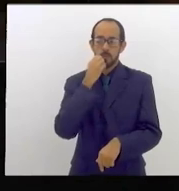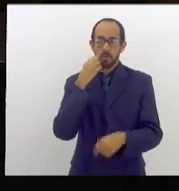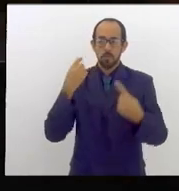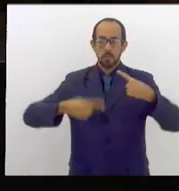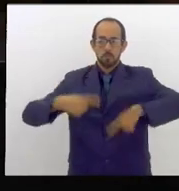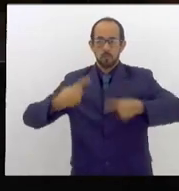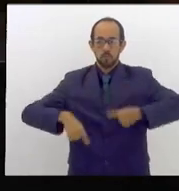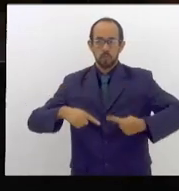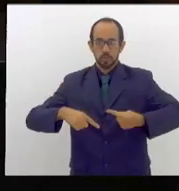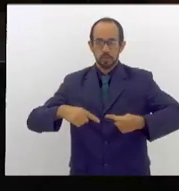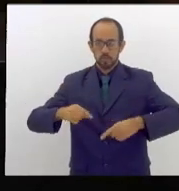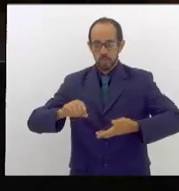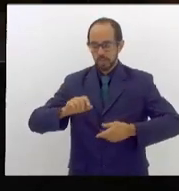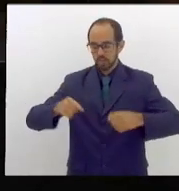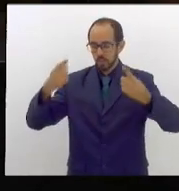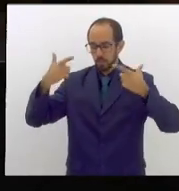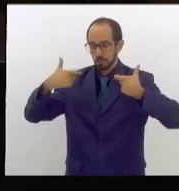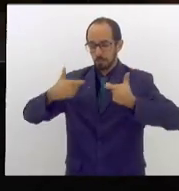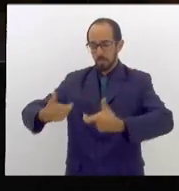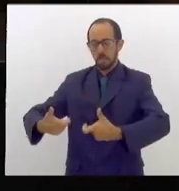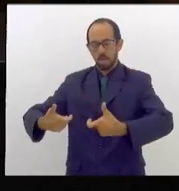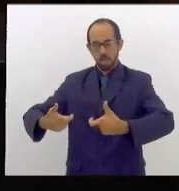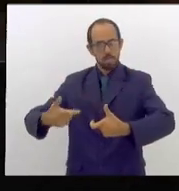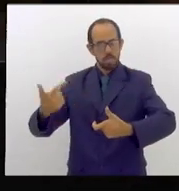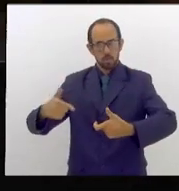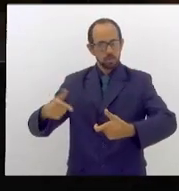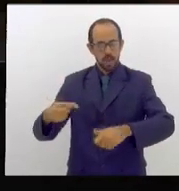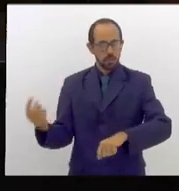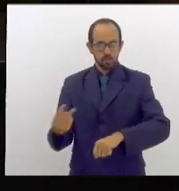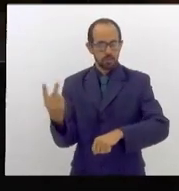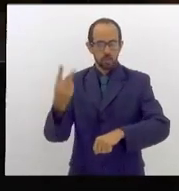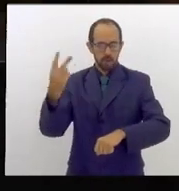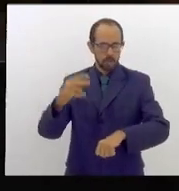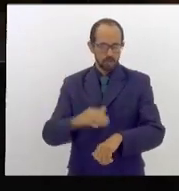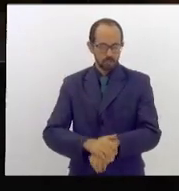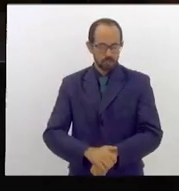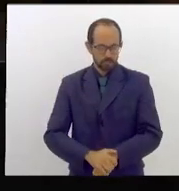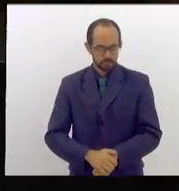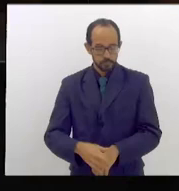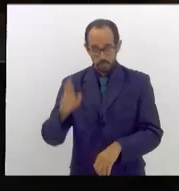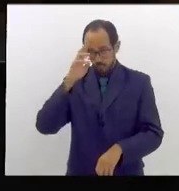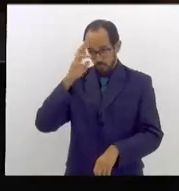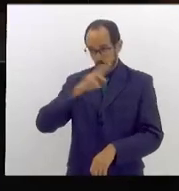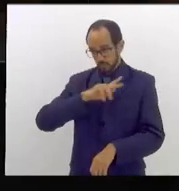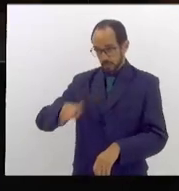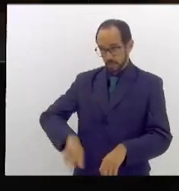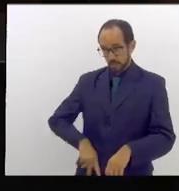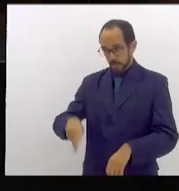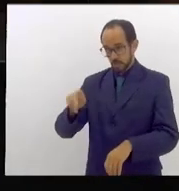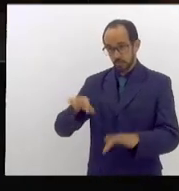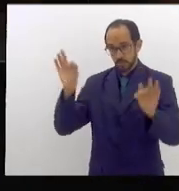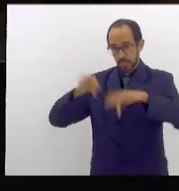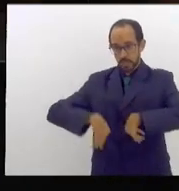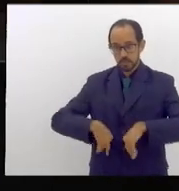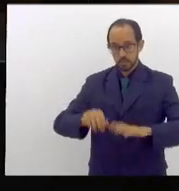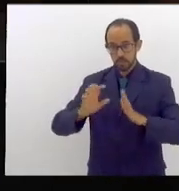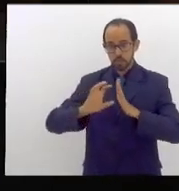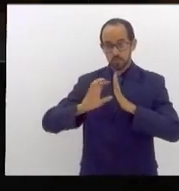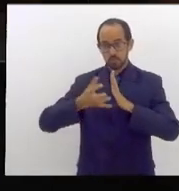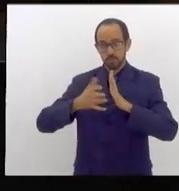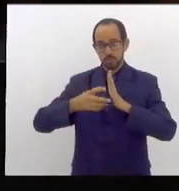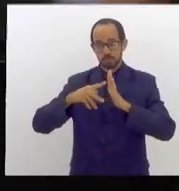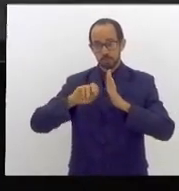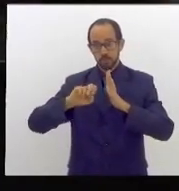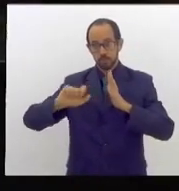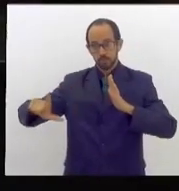confronto não tem vencedores E aí senhor presidente conclui dizendo que a bancada do pessoal